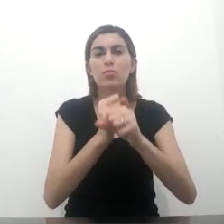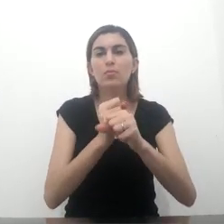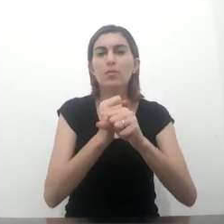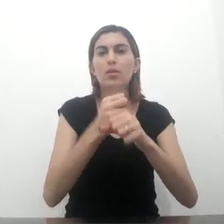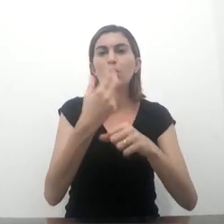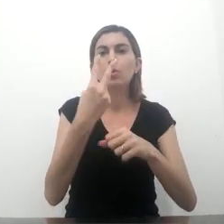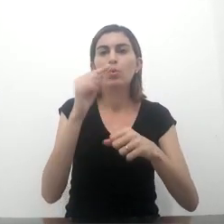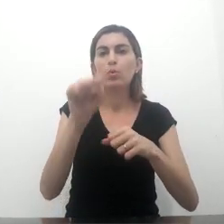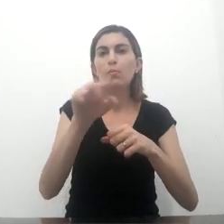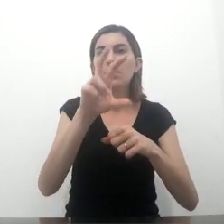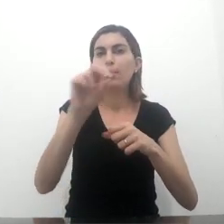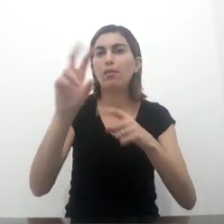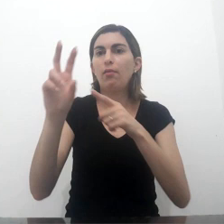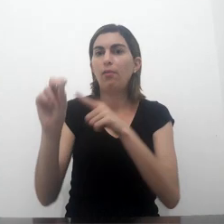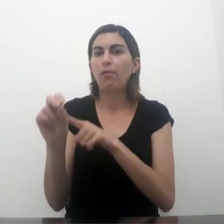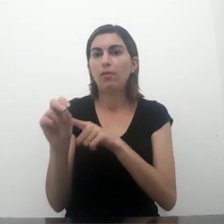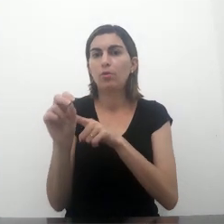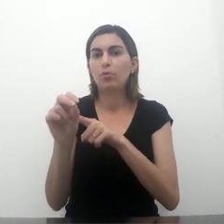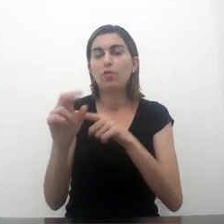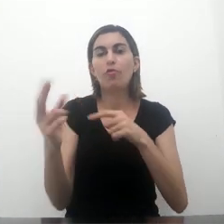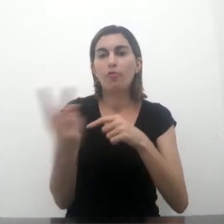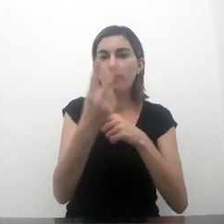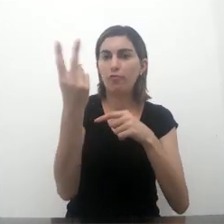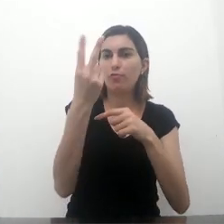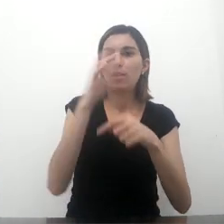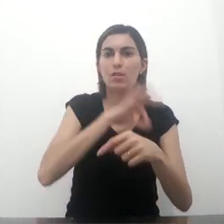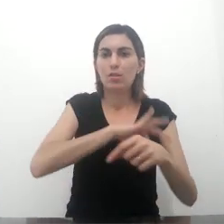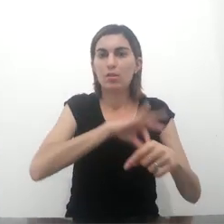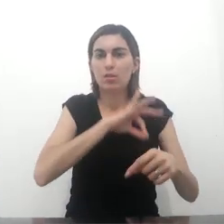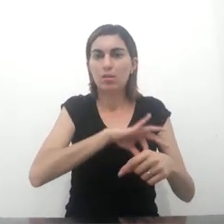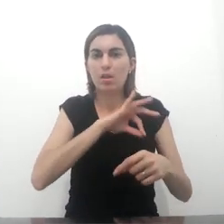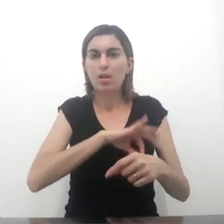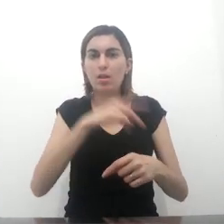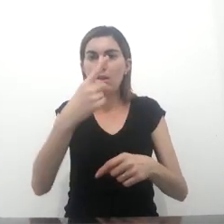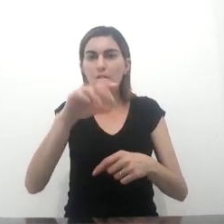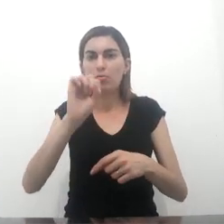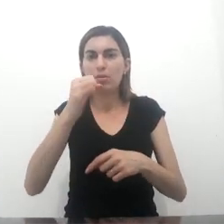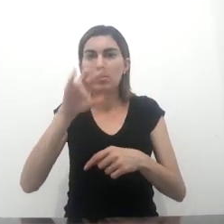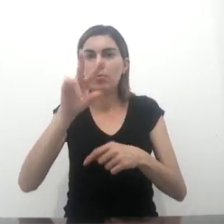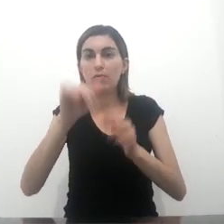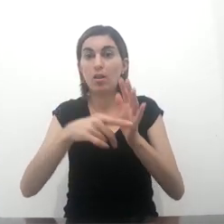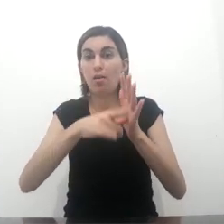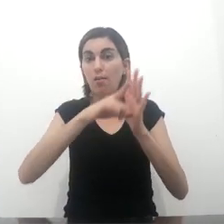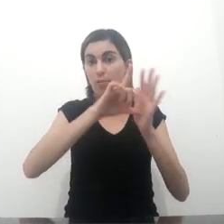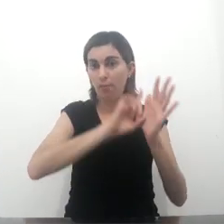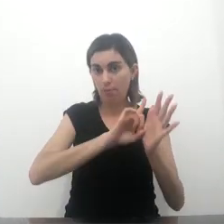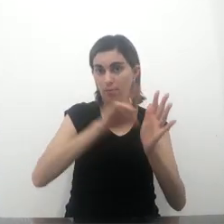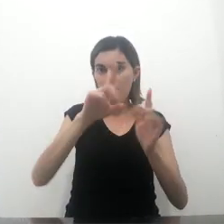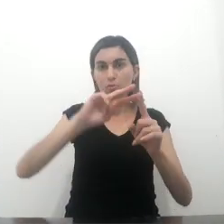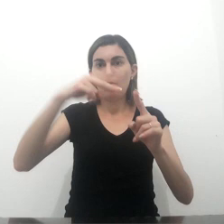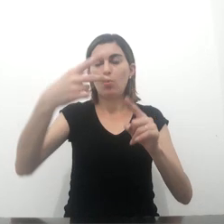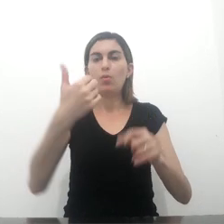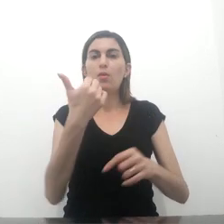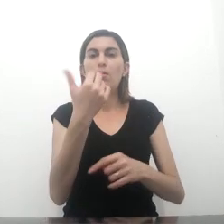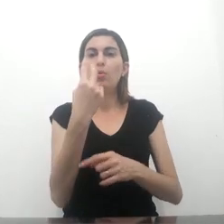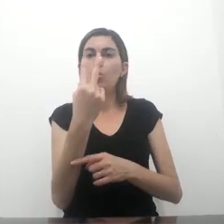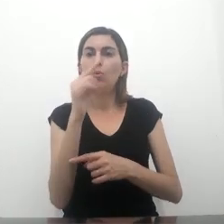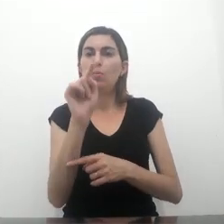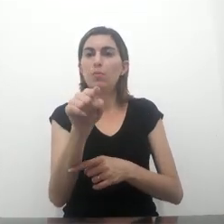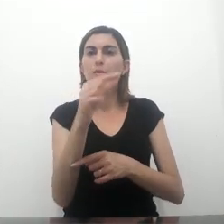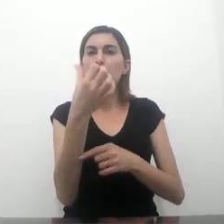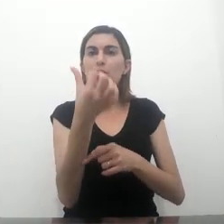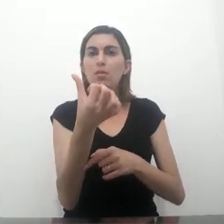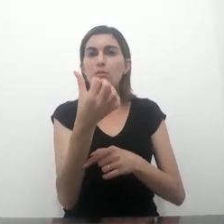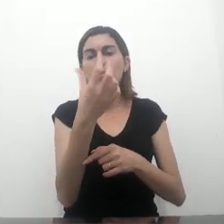um valor de 2.500. Então, o preço do salário de Silvana antes desse aumento era